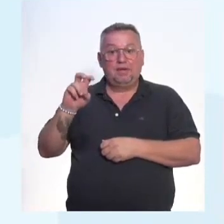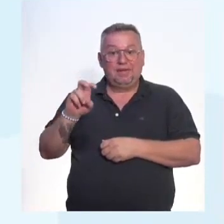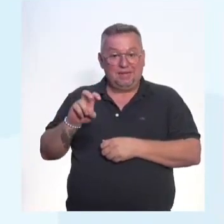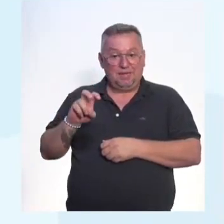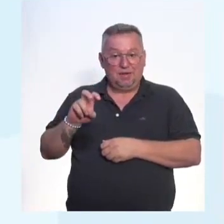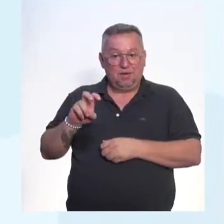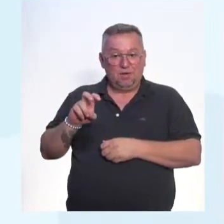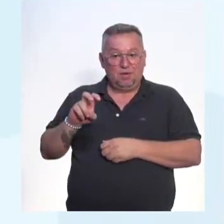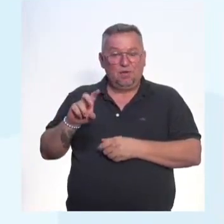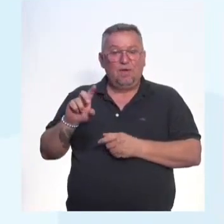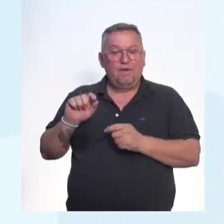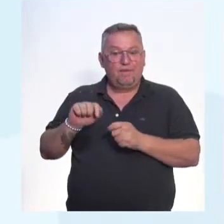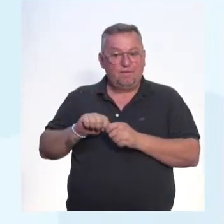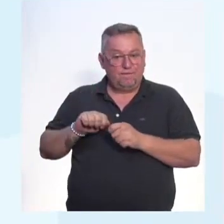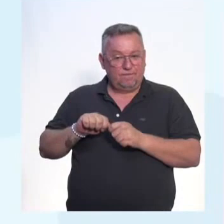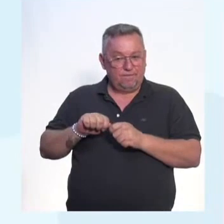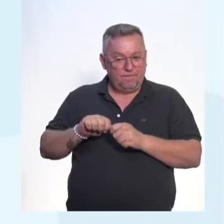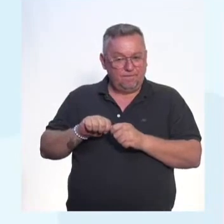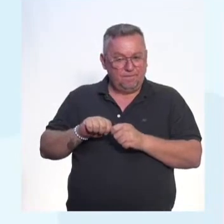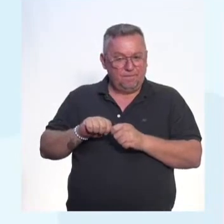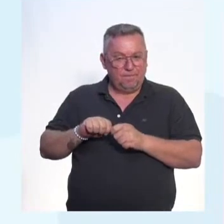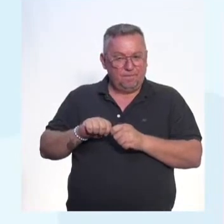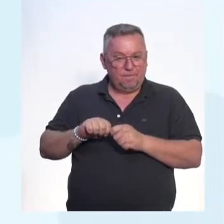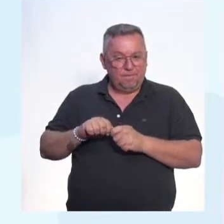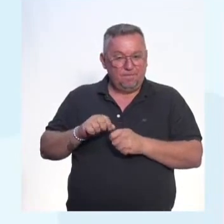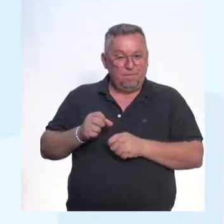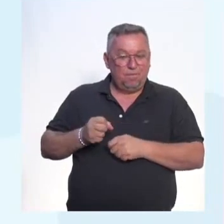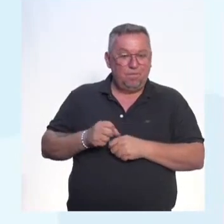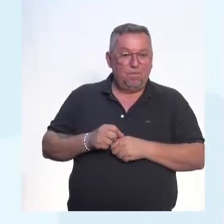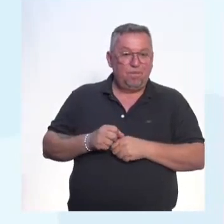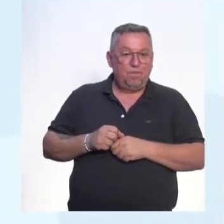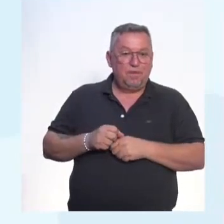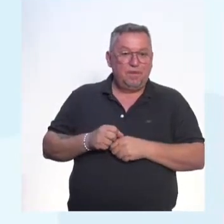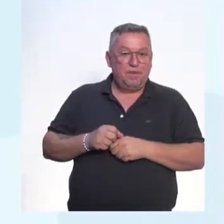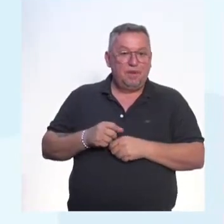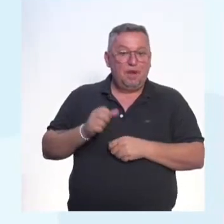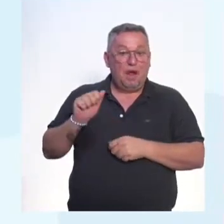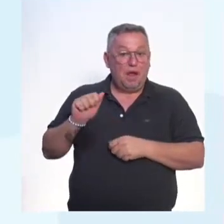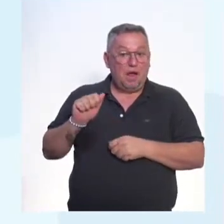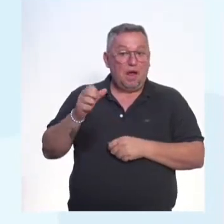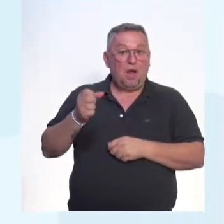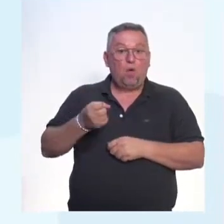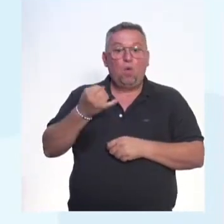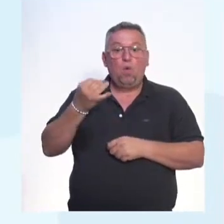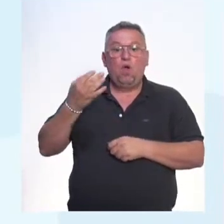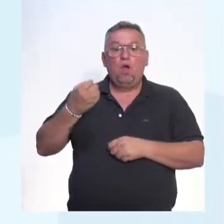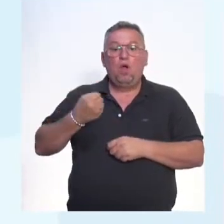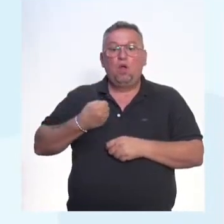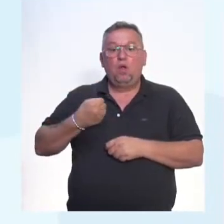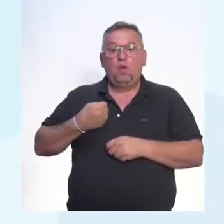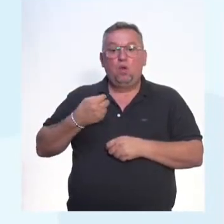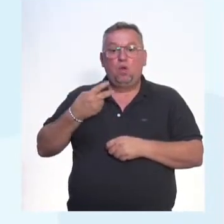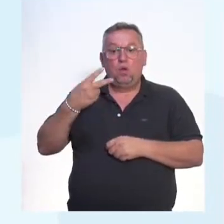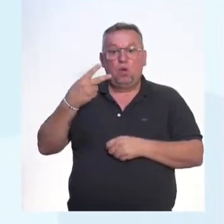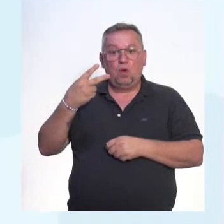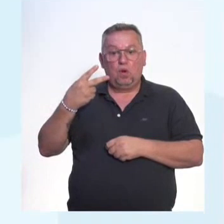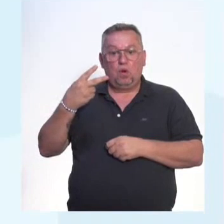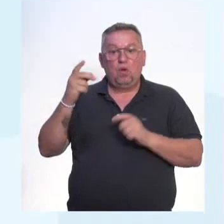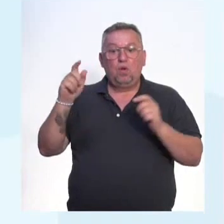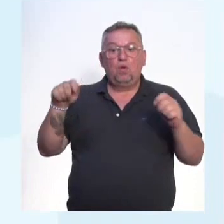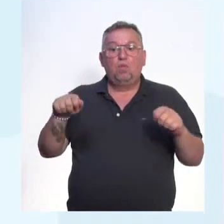4 e 5, determine. Letra A. Quantos números de